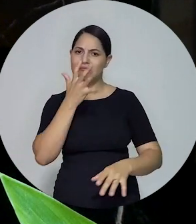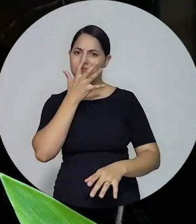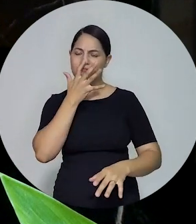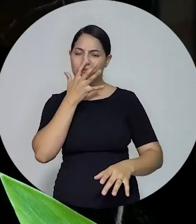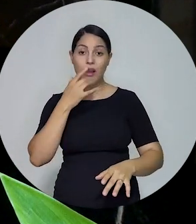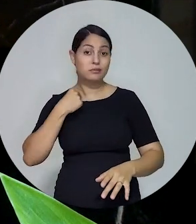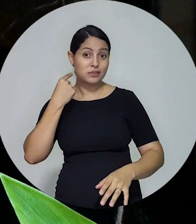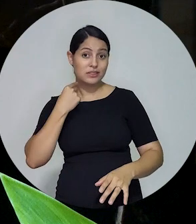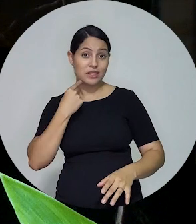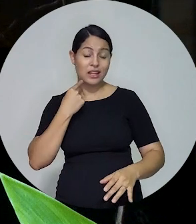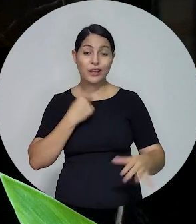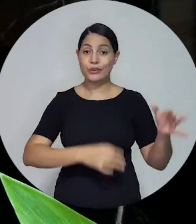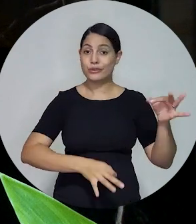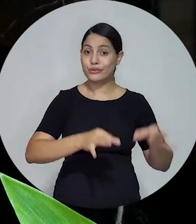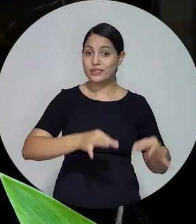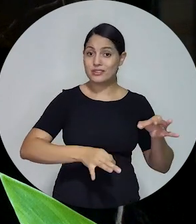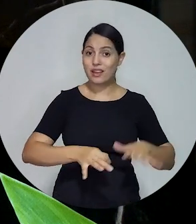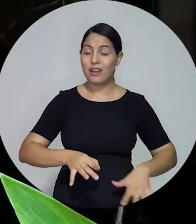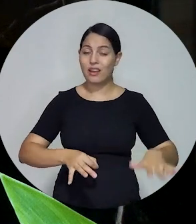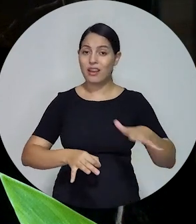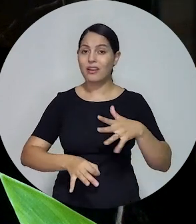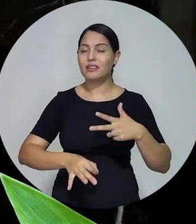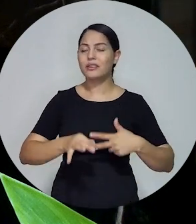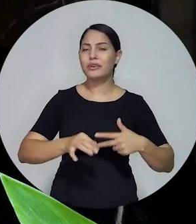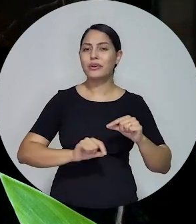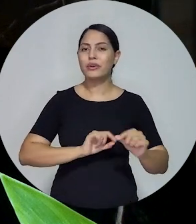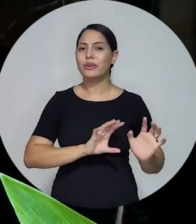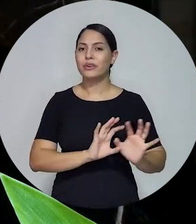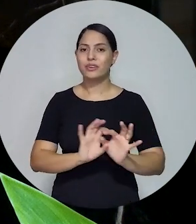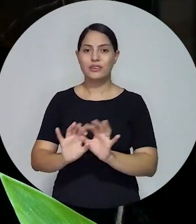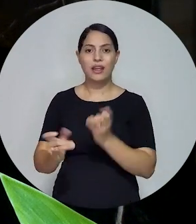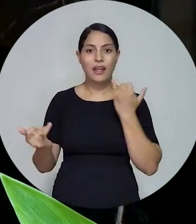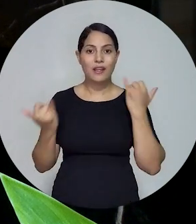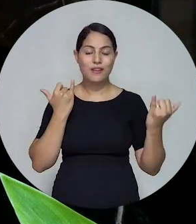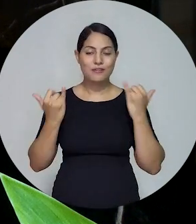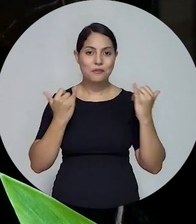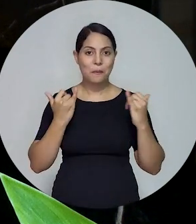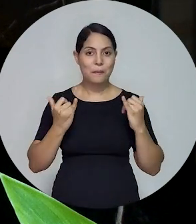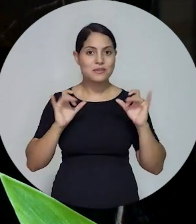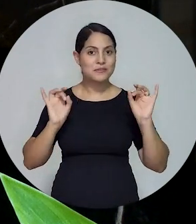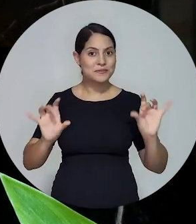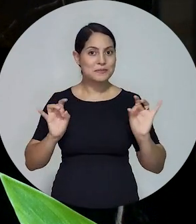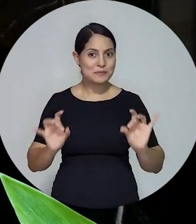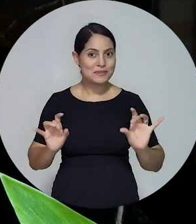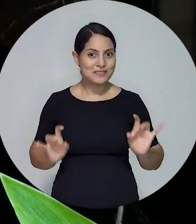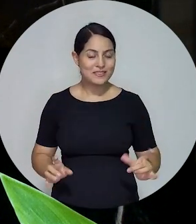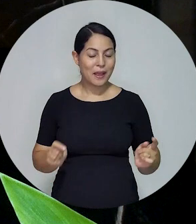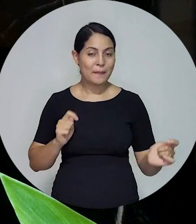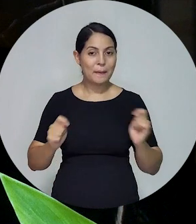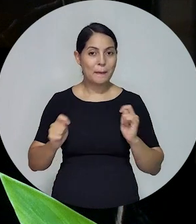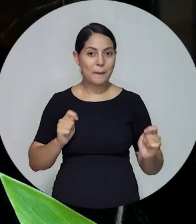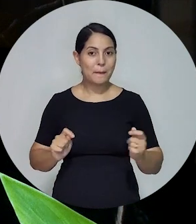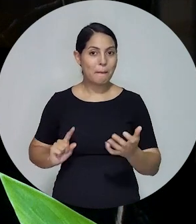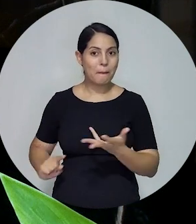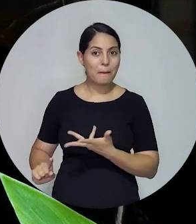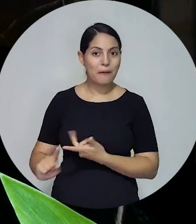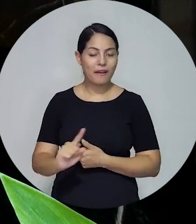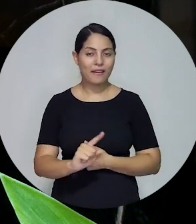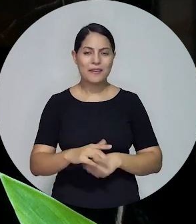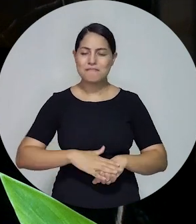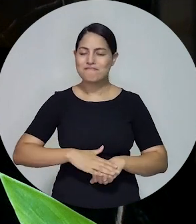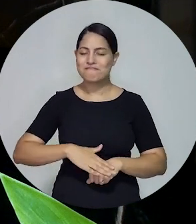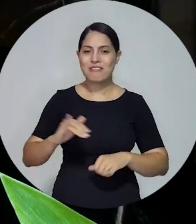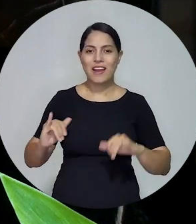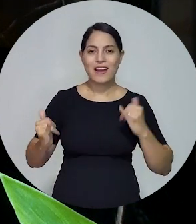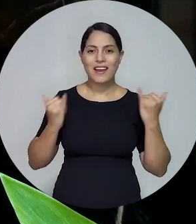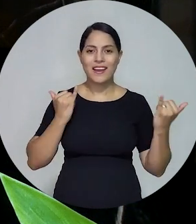da advocacia e do judiciário, além de acompanhar entrevistas especiais, matérias exclusivas e muito mais. Não deixe de seguir